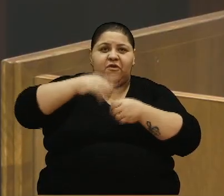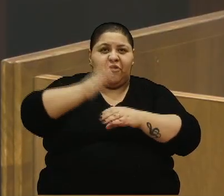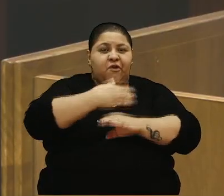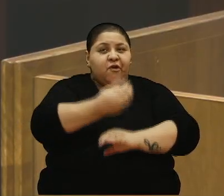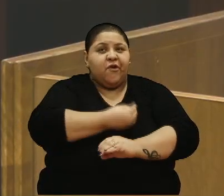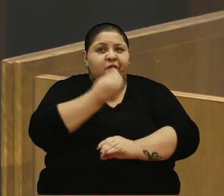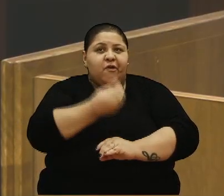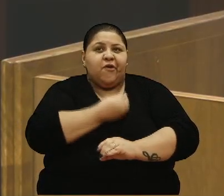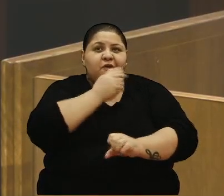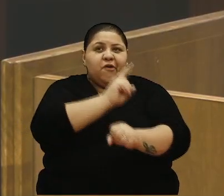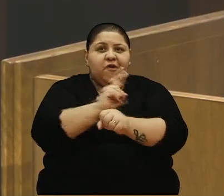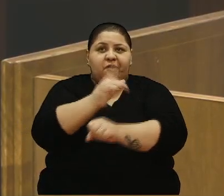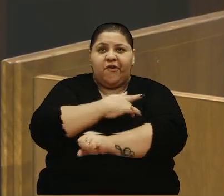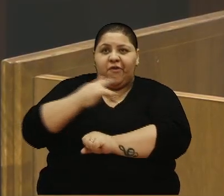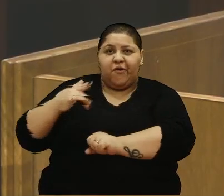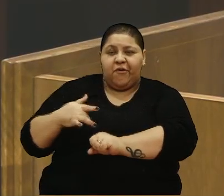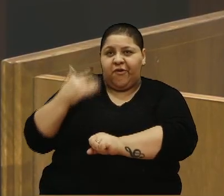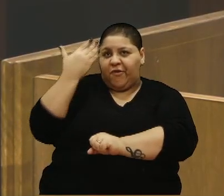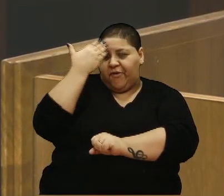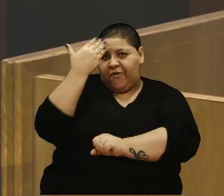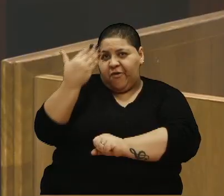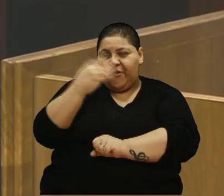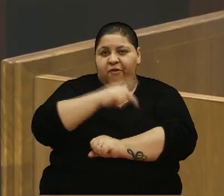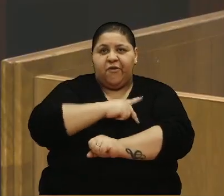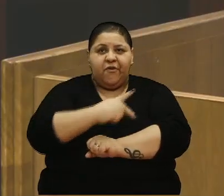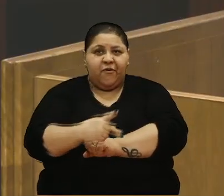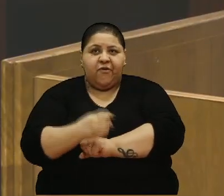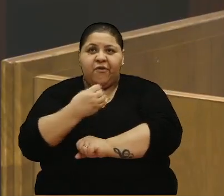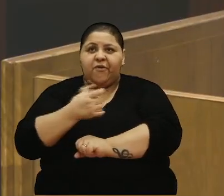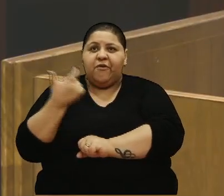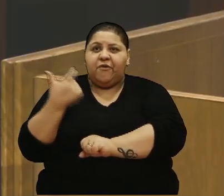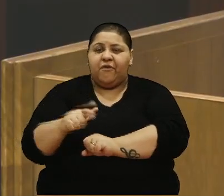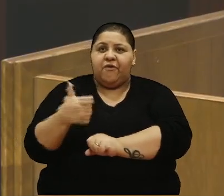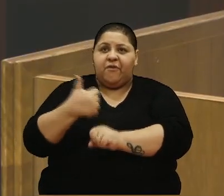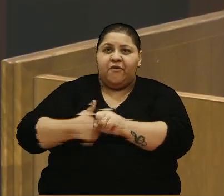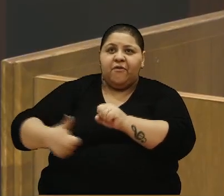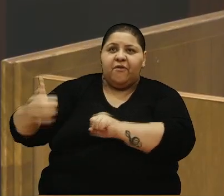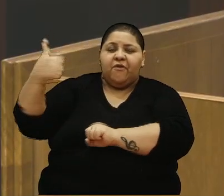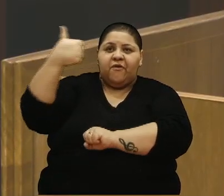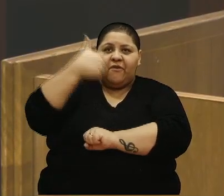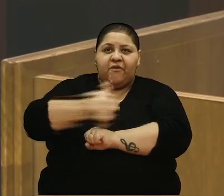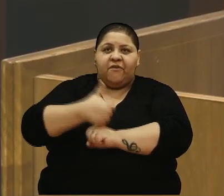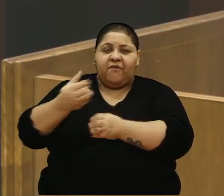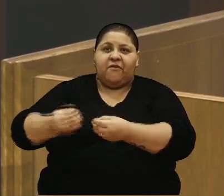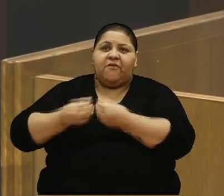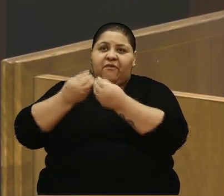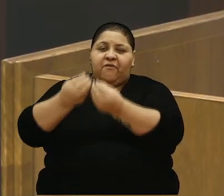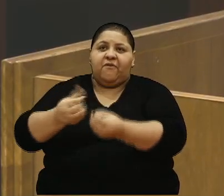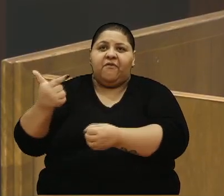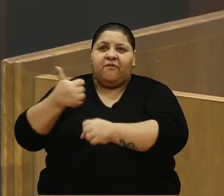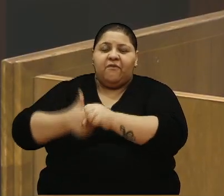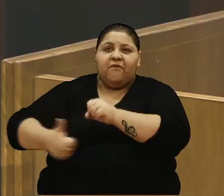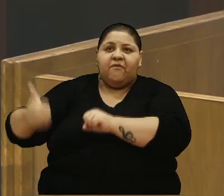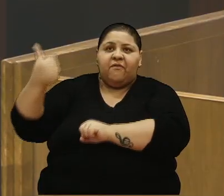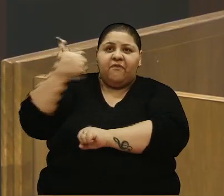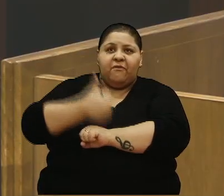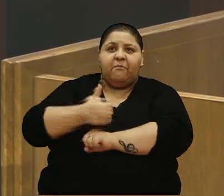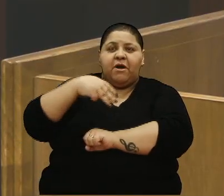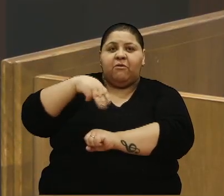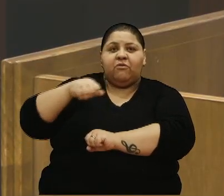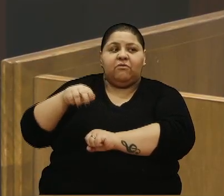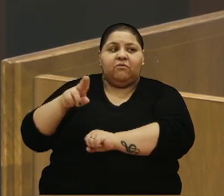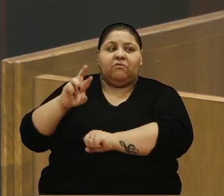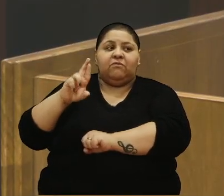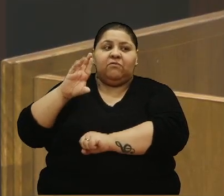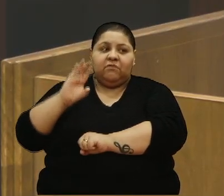da saúde da nossa cidade. Obrigado, presidente. Boa sorte ao meu suplente, que eu darei essa oportunidade, meu segundo suplente, o Mauro Martinelli.